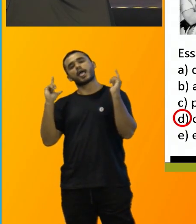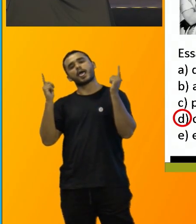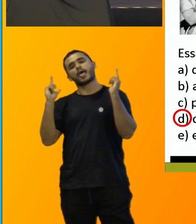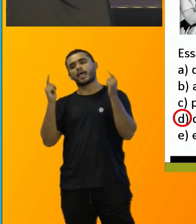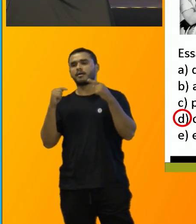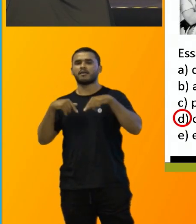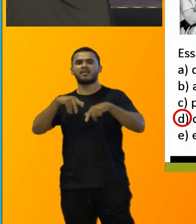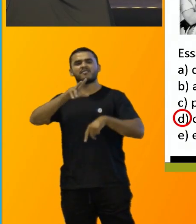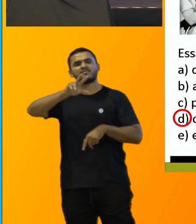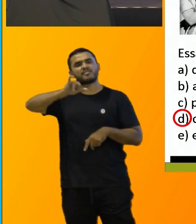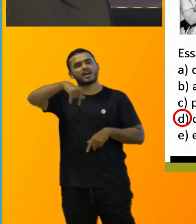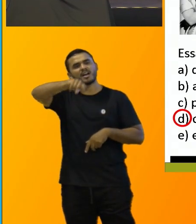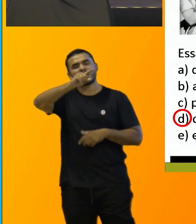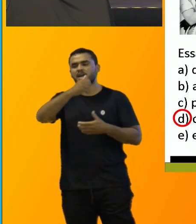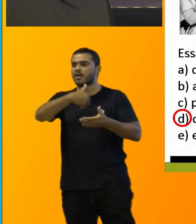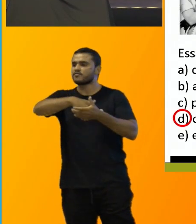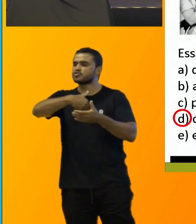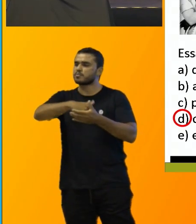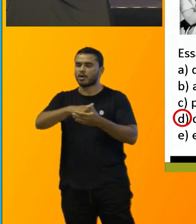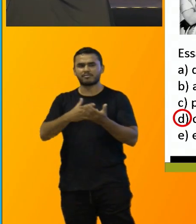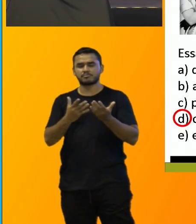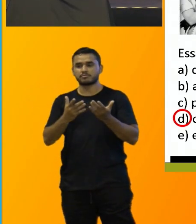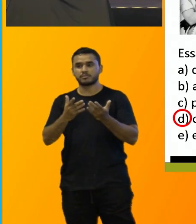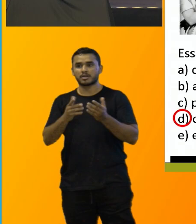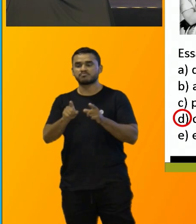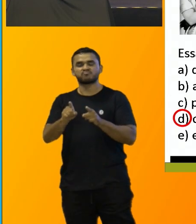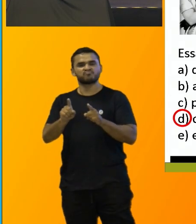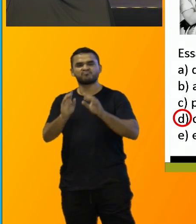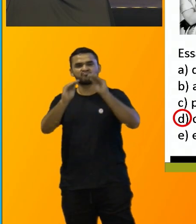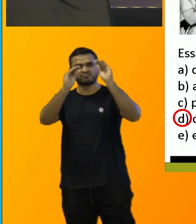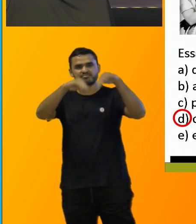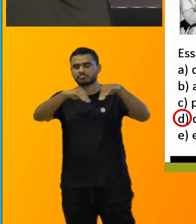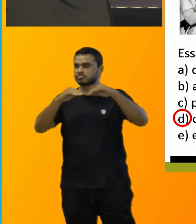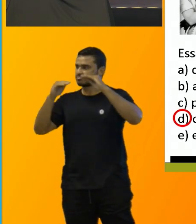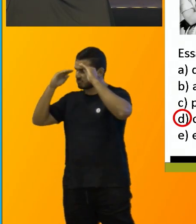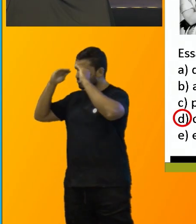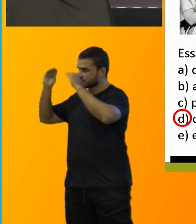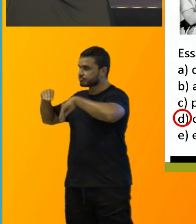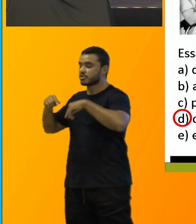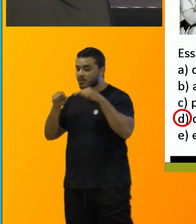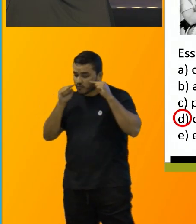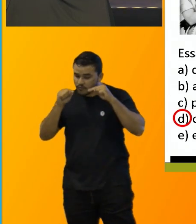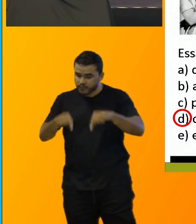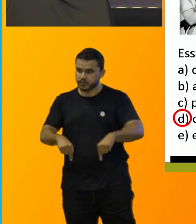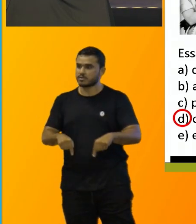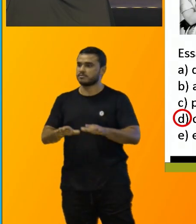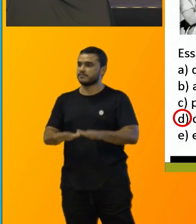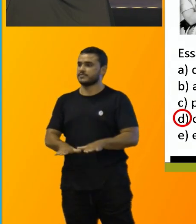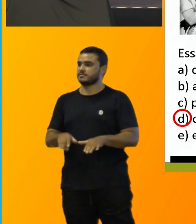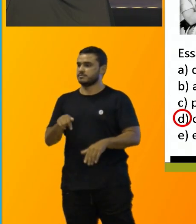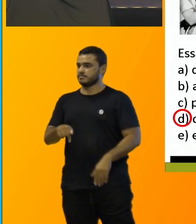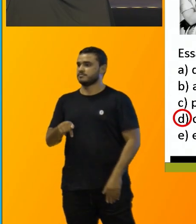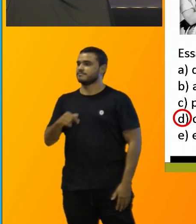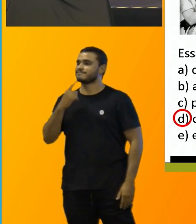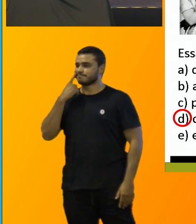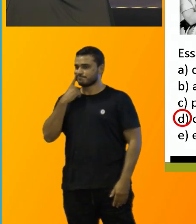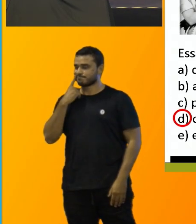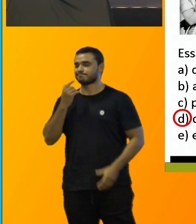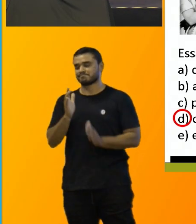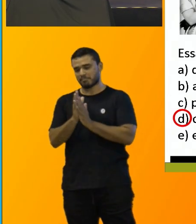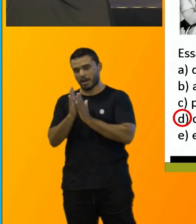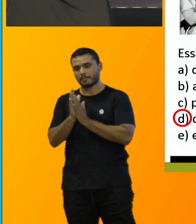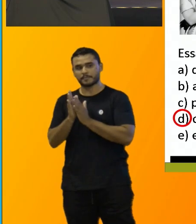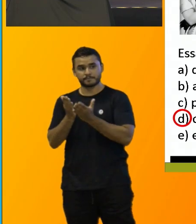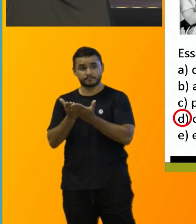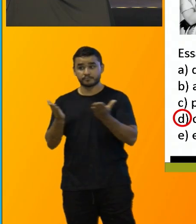uma coisa é o que eu falei enquanto professor, que a história de vida da educação transformou a minha vida e da minha família. Mas hoje eu queria trazer